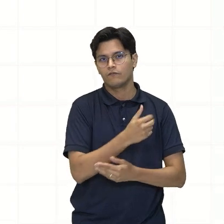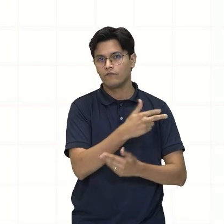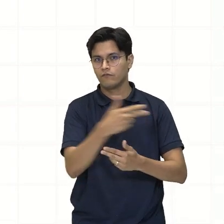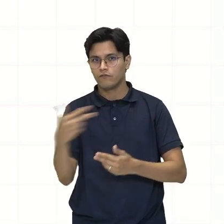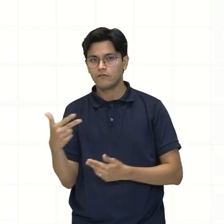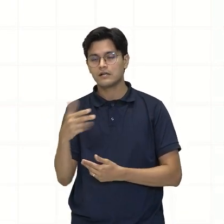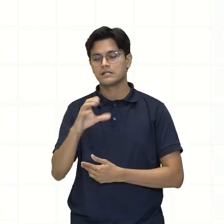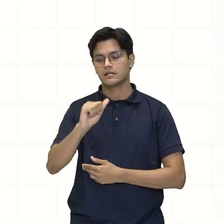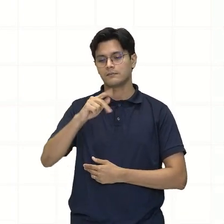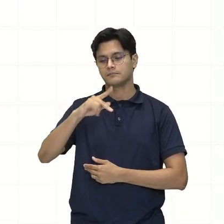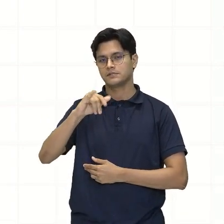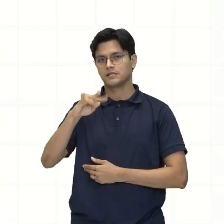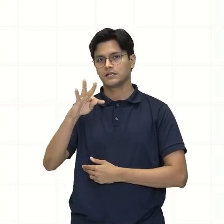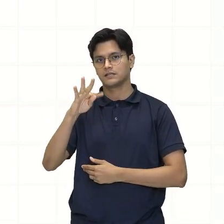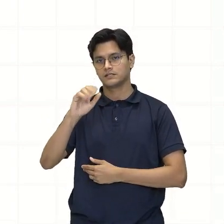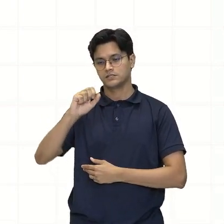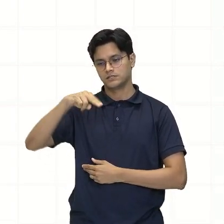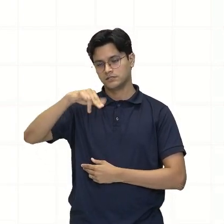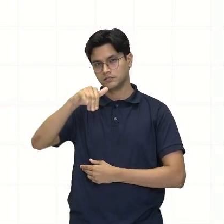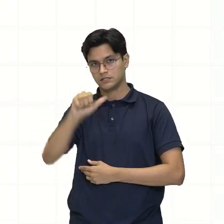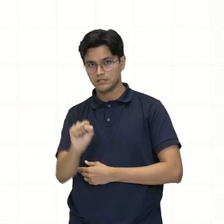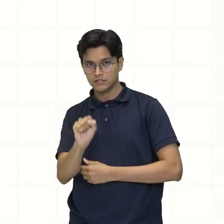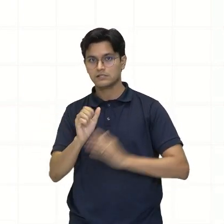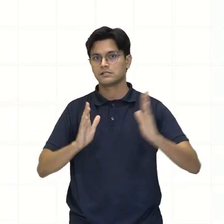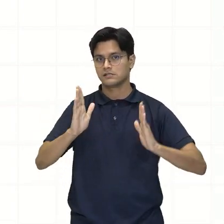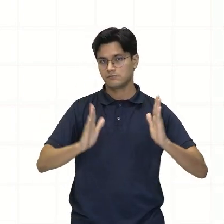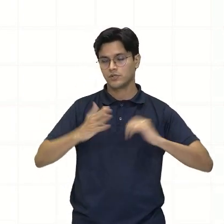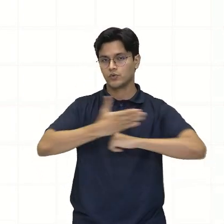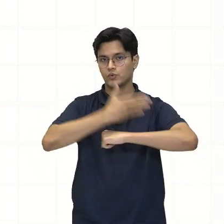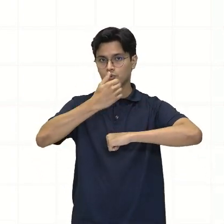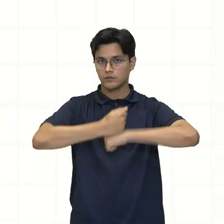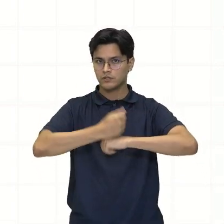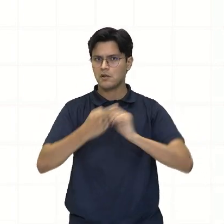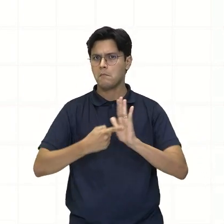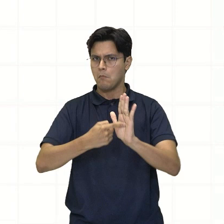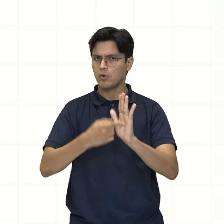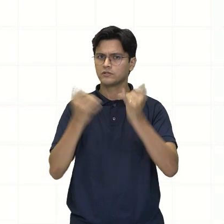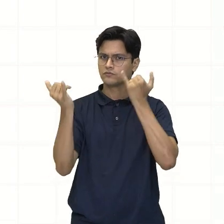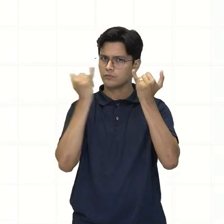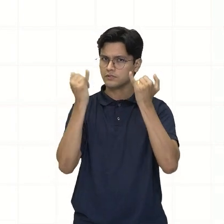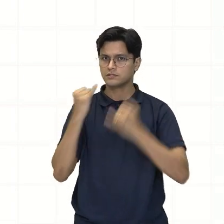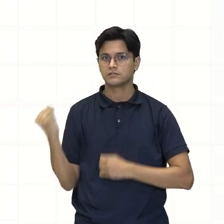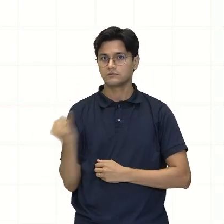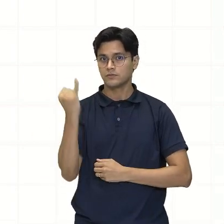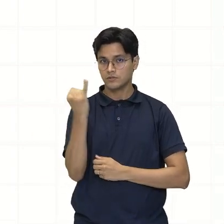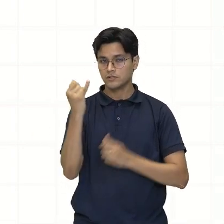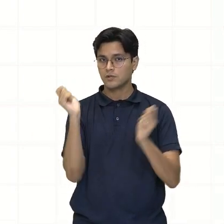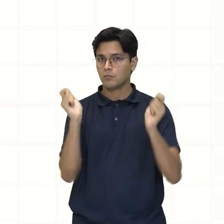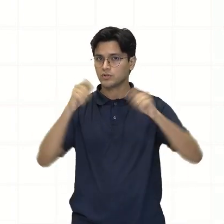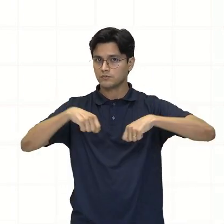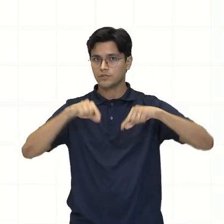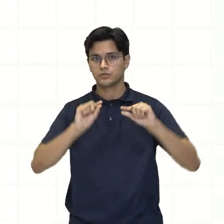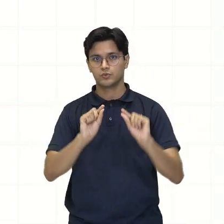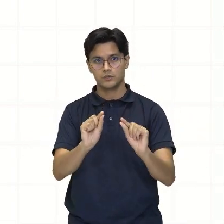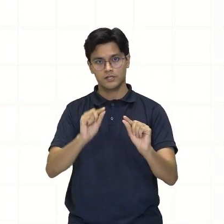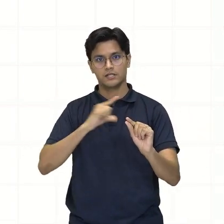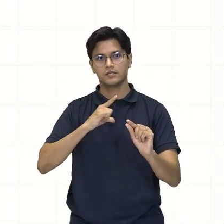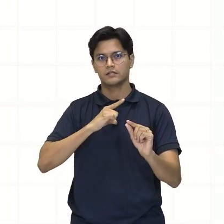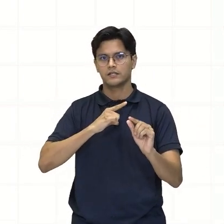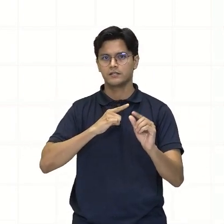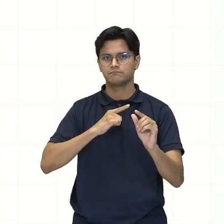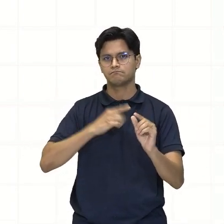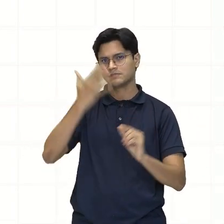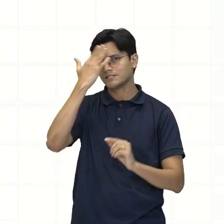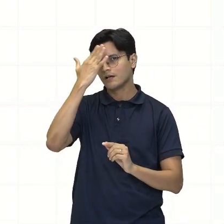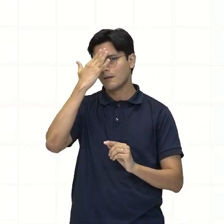colonial e revela informações muito importantes aqui para a gente, que permitem inferências relevantes sobre o processo